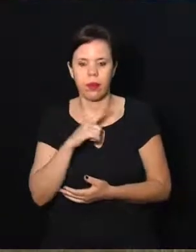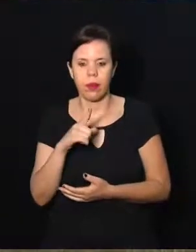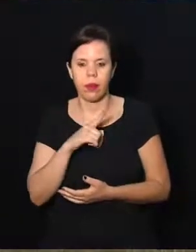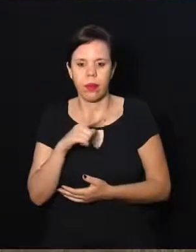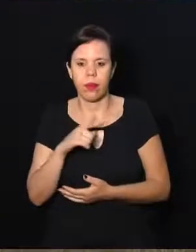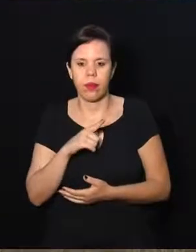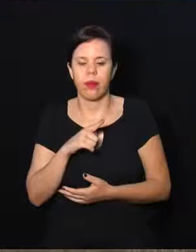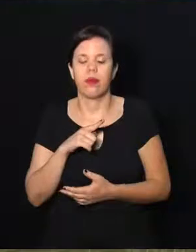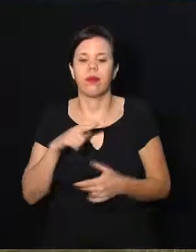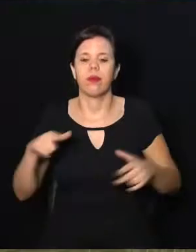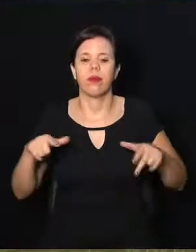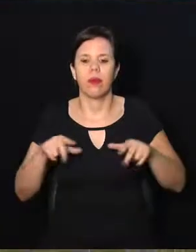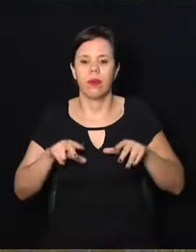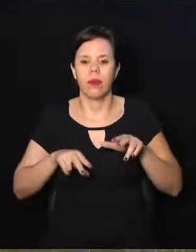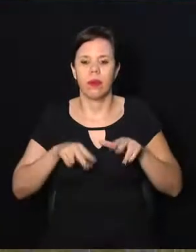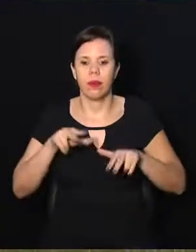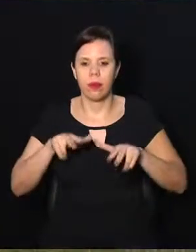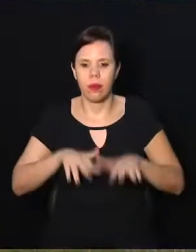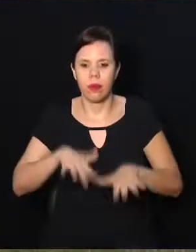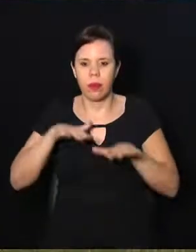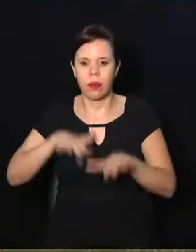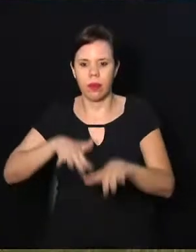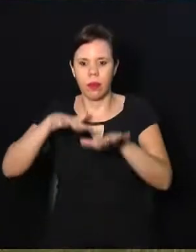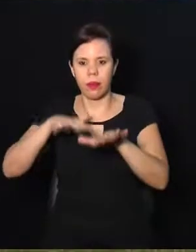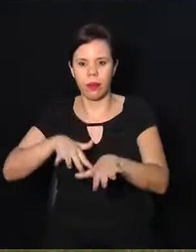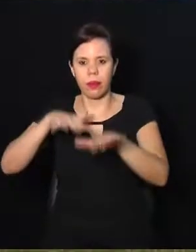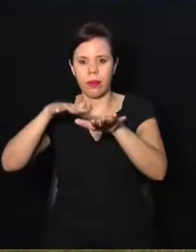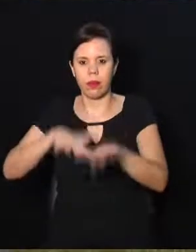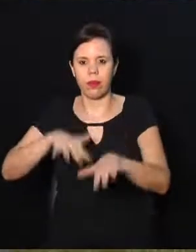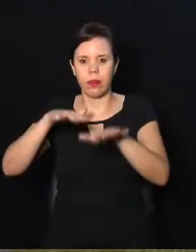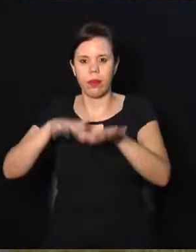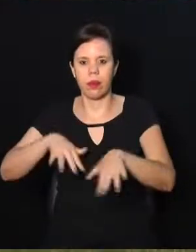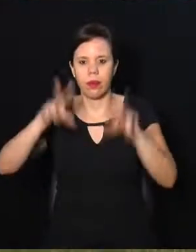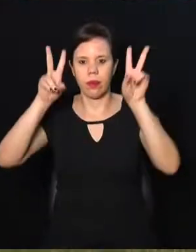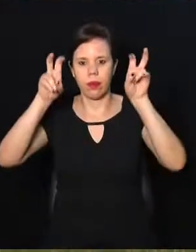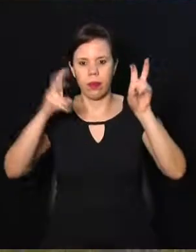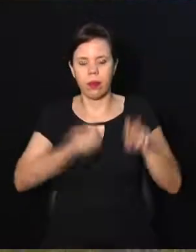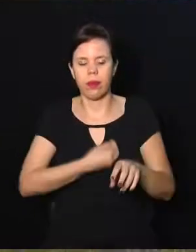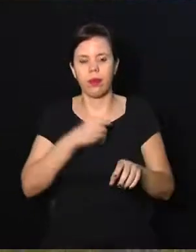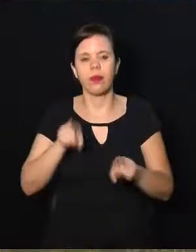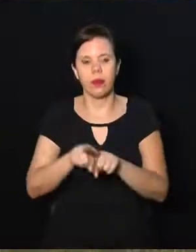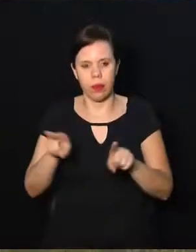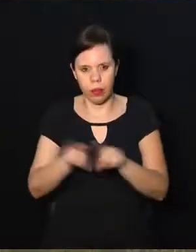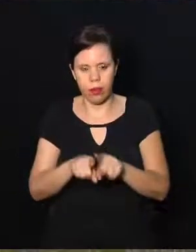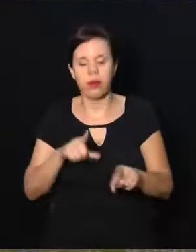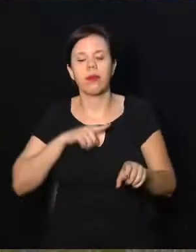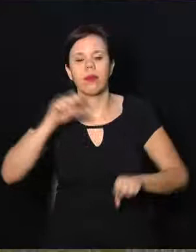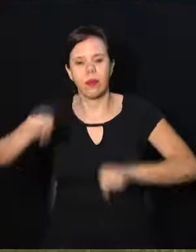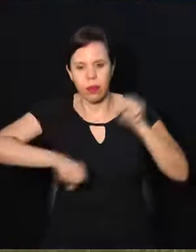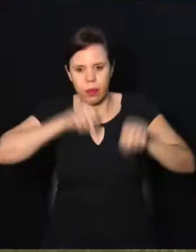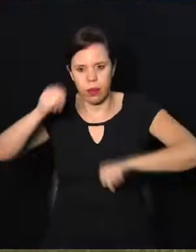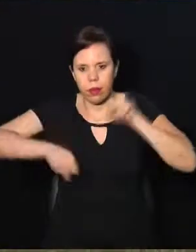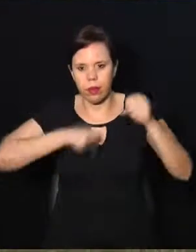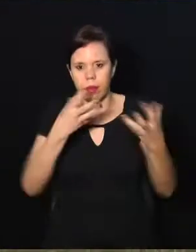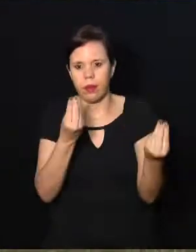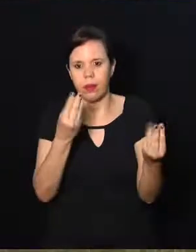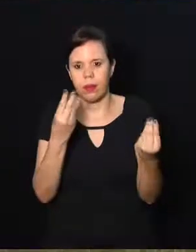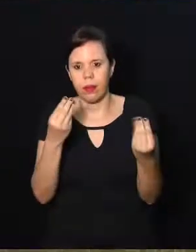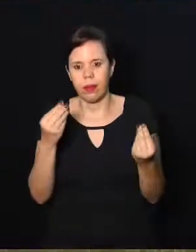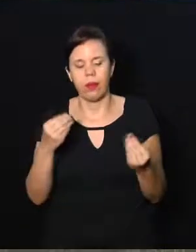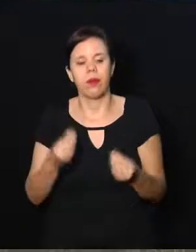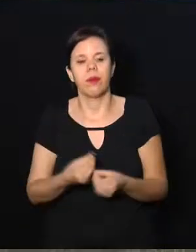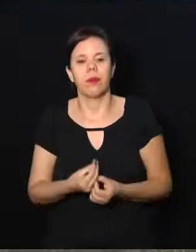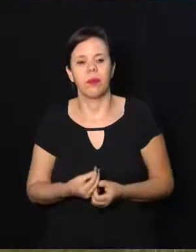tivemos a caminhada da vida, uma caminhada e também um passeio ciclístico, onde nós pudemos ali exercitar e mostrar